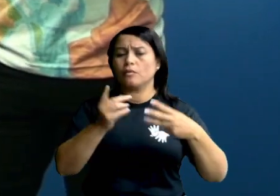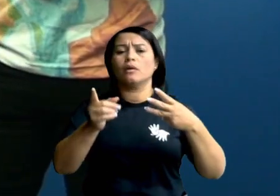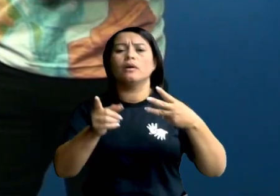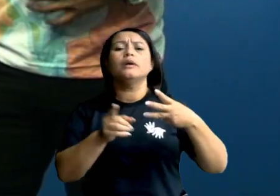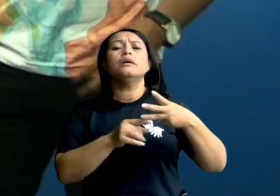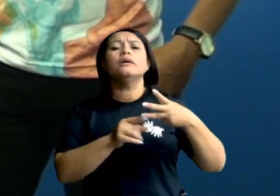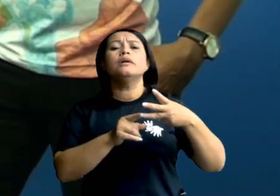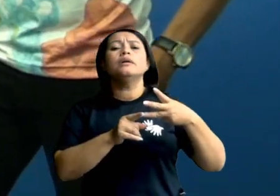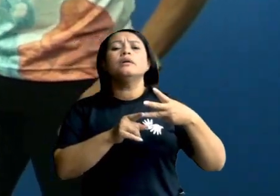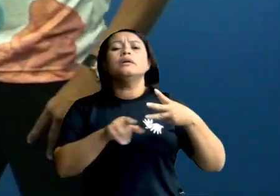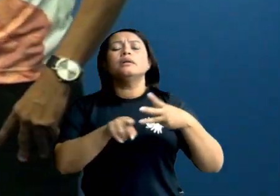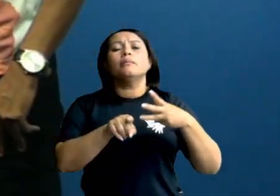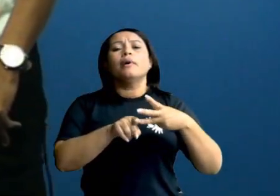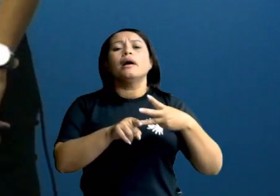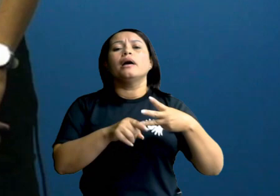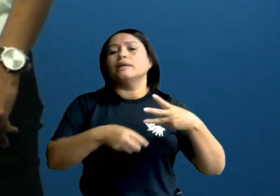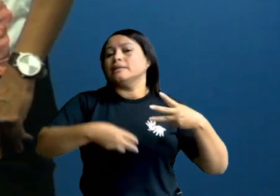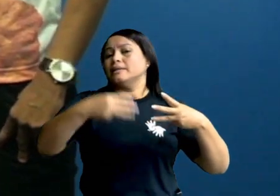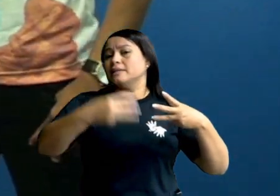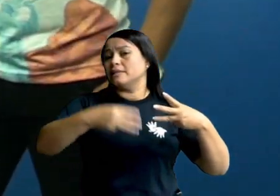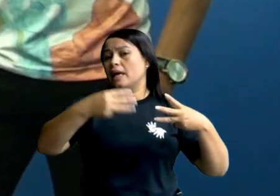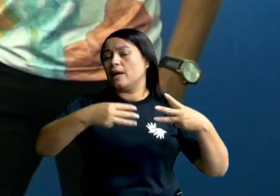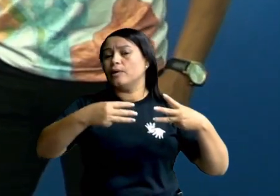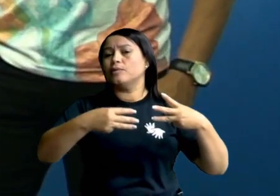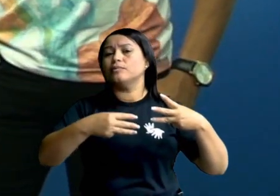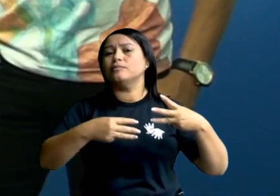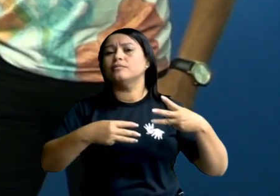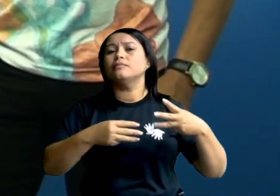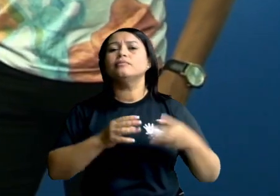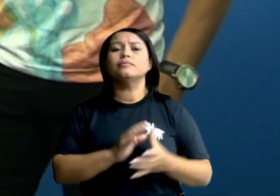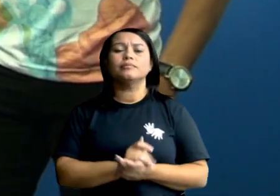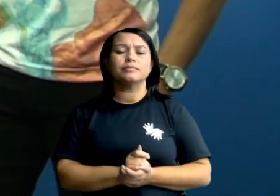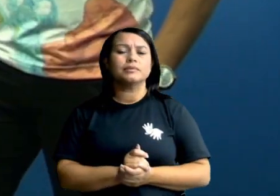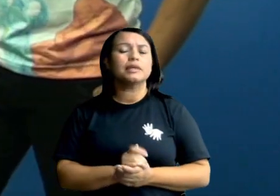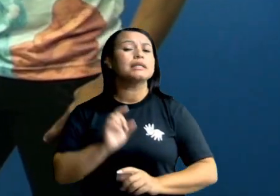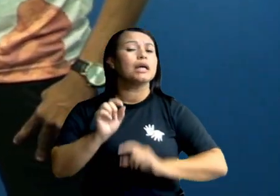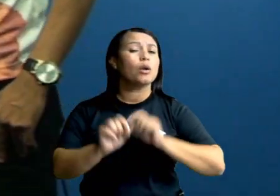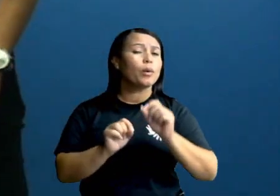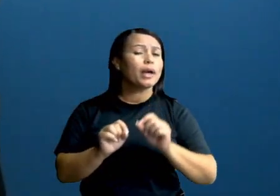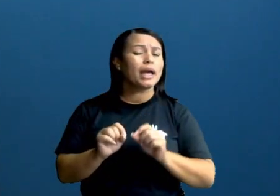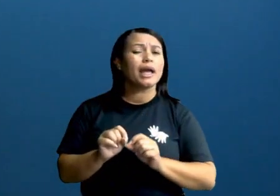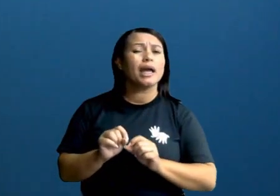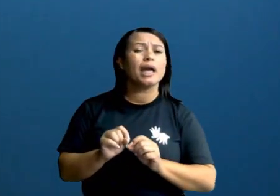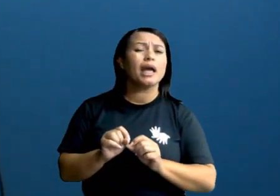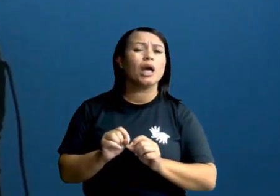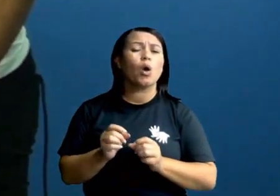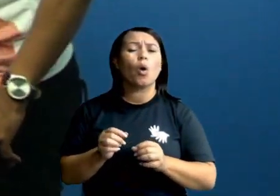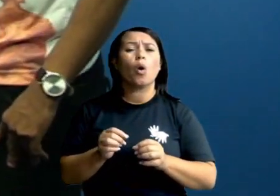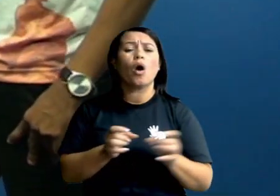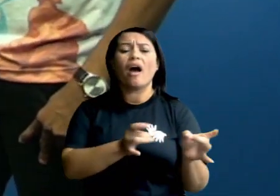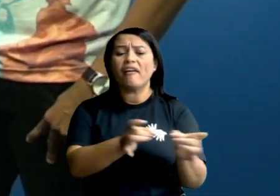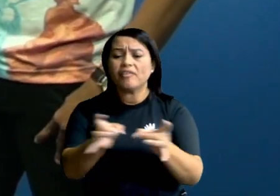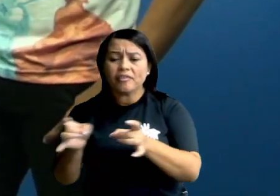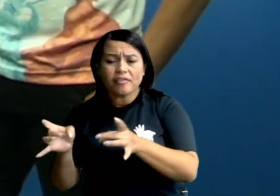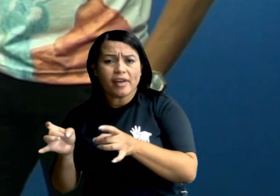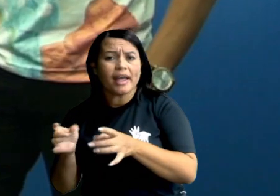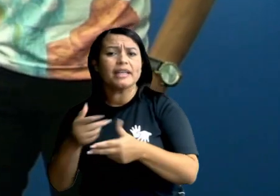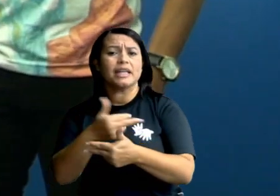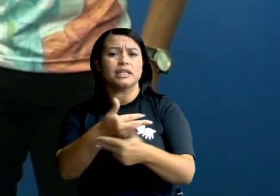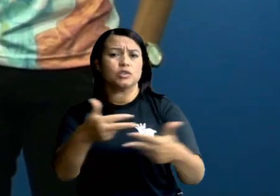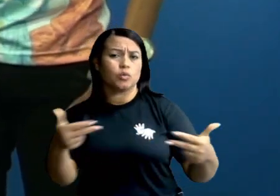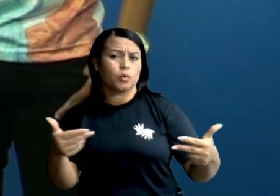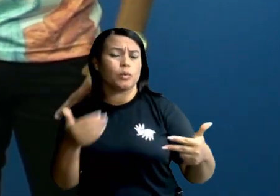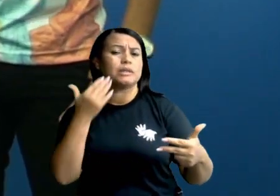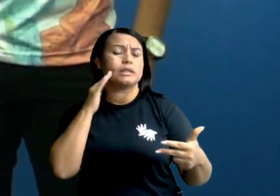assim, e também no setor terciário, que seria basicamente o comércio e a prestação de serviços, né?